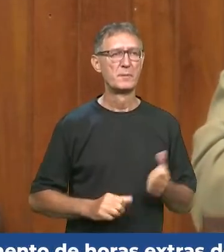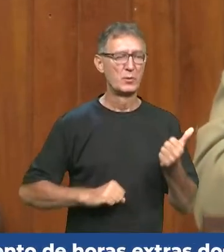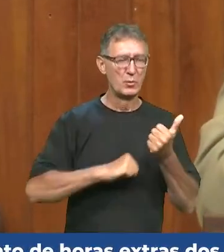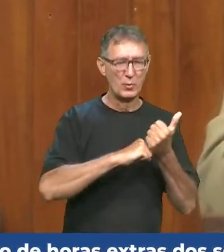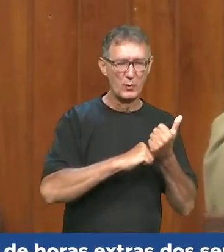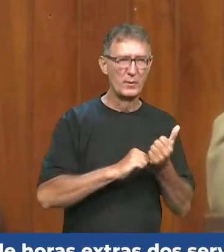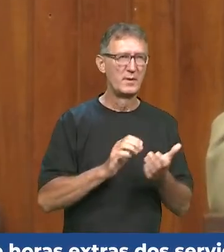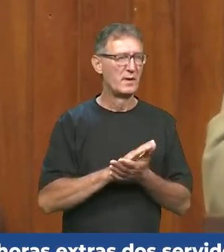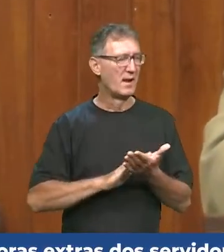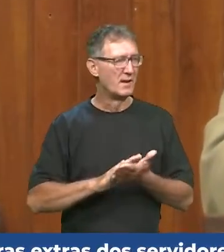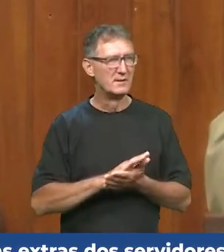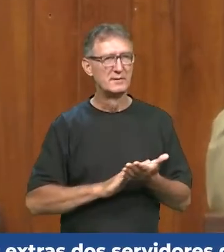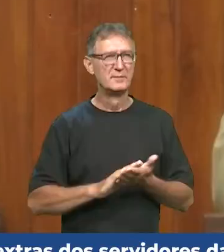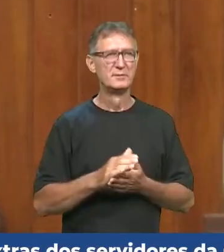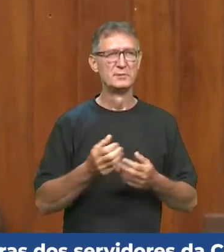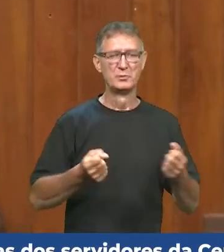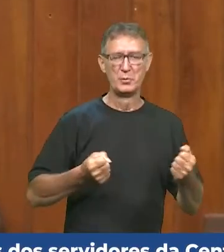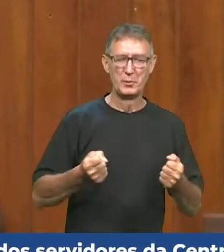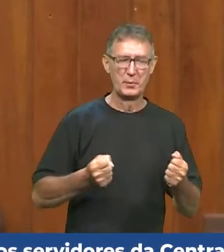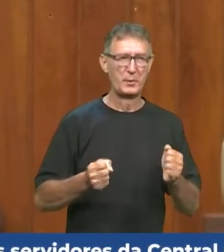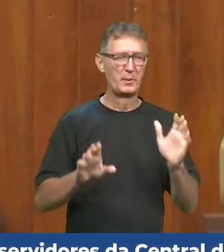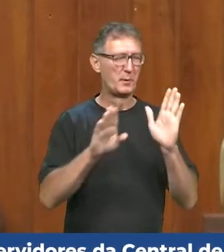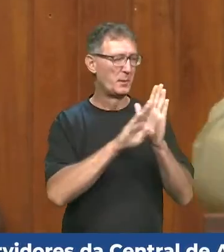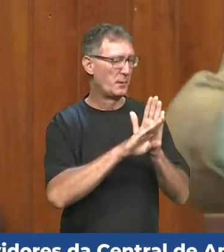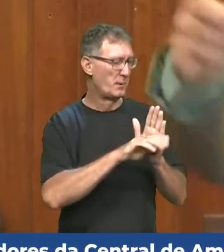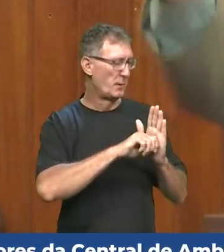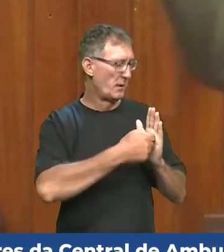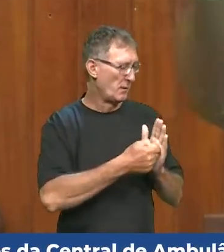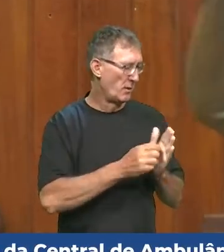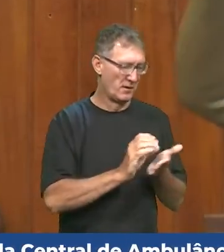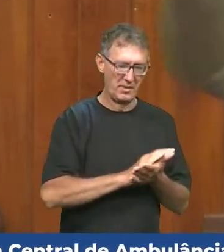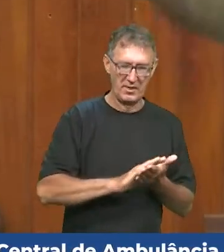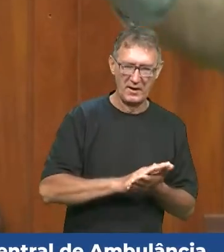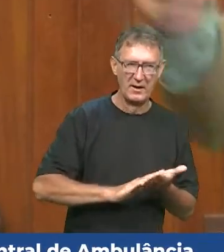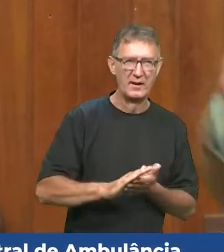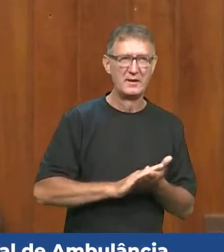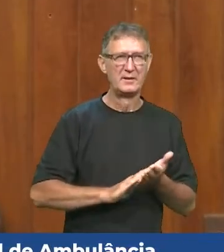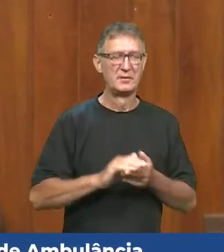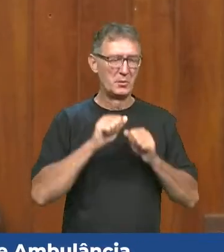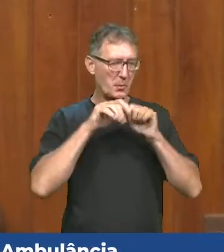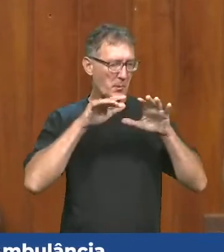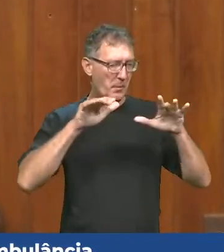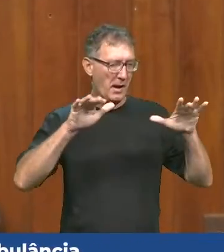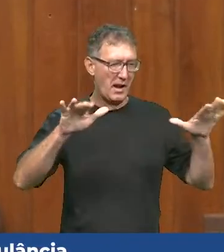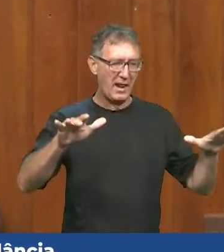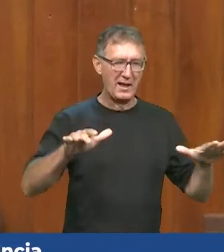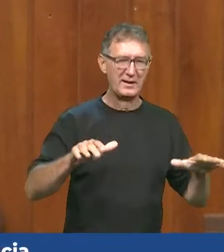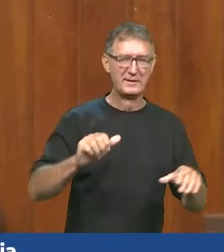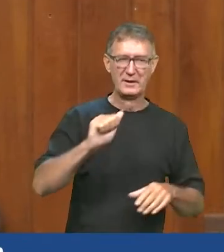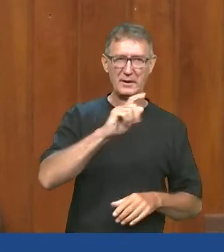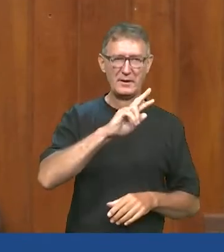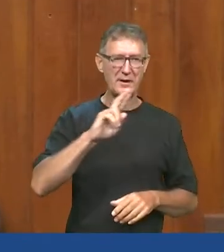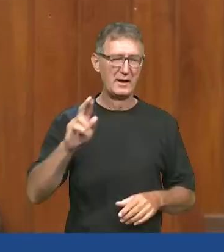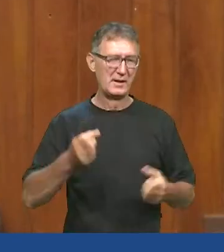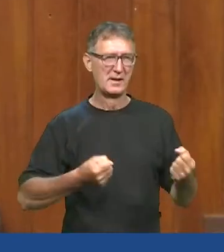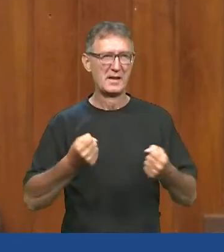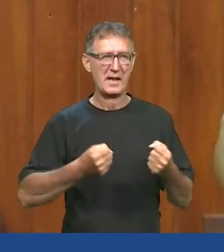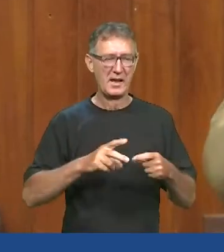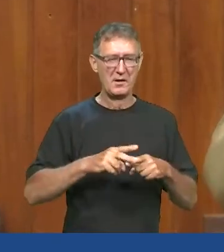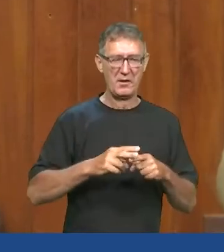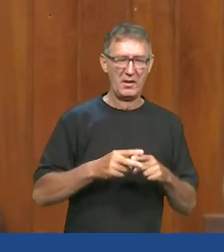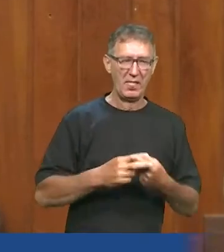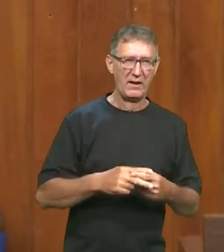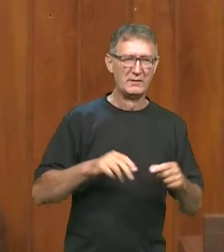nenhuma... Viaturas que não fecha a porta, viaturas sem ar-condicionado, carros com a manutenção